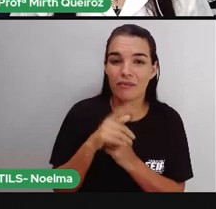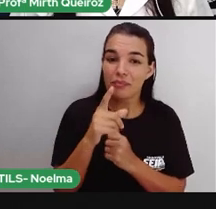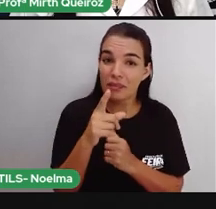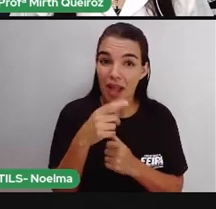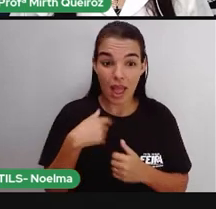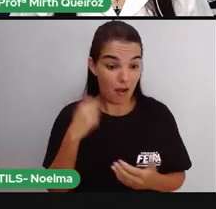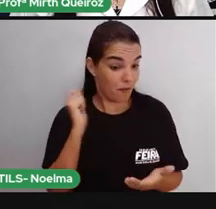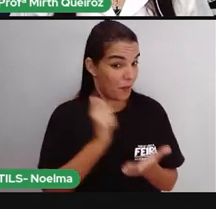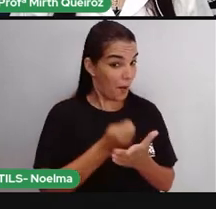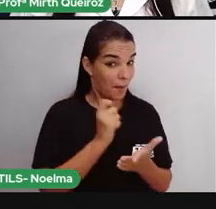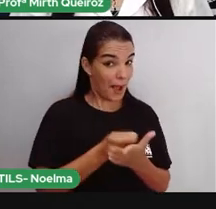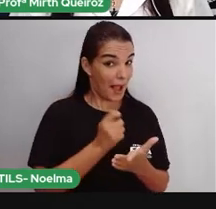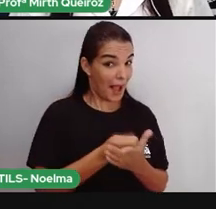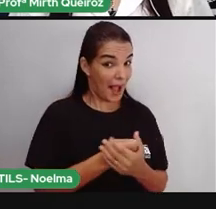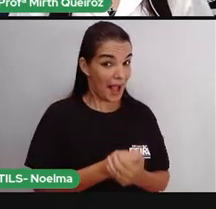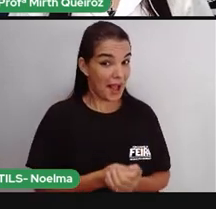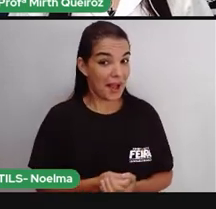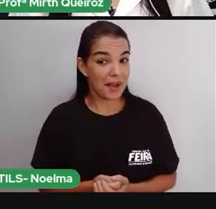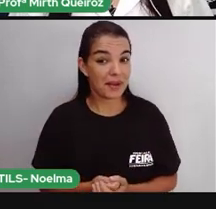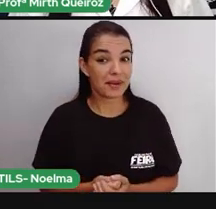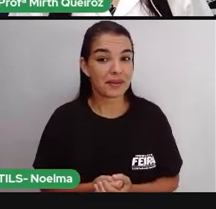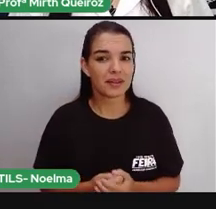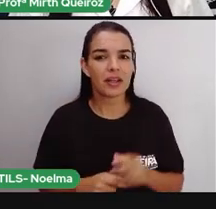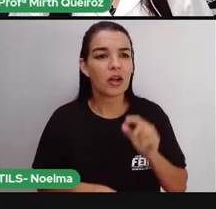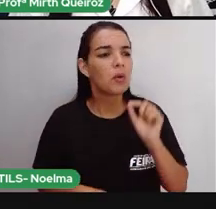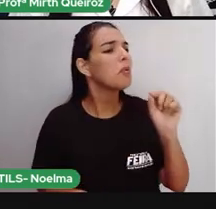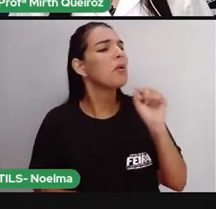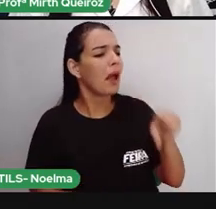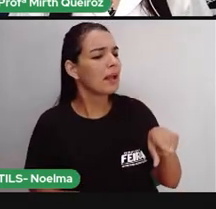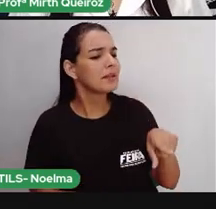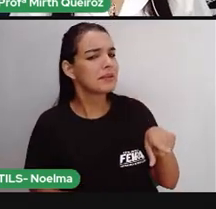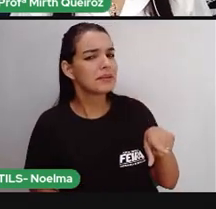Olha só. O que é isso?